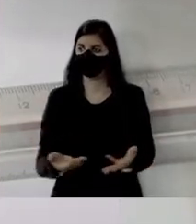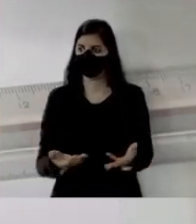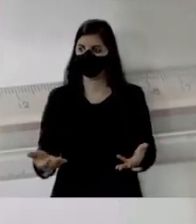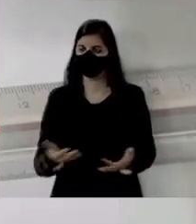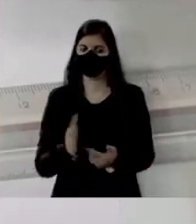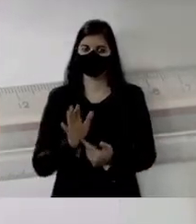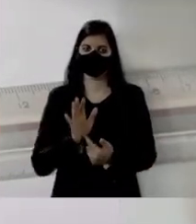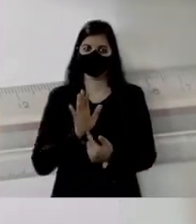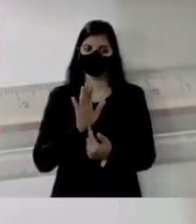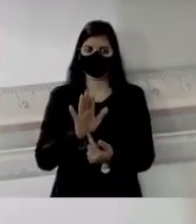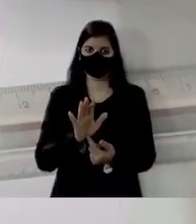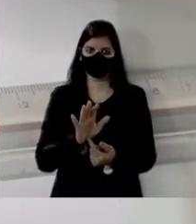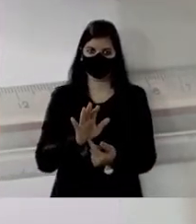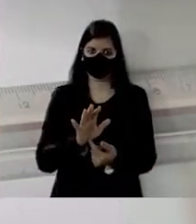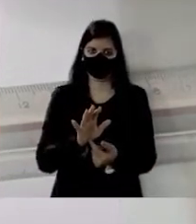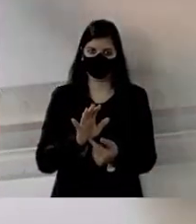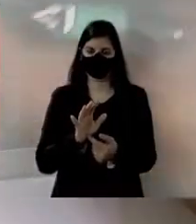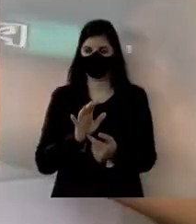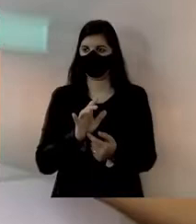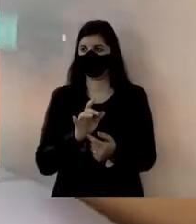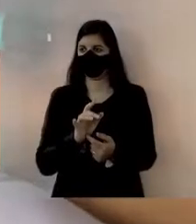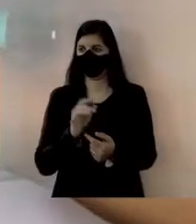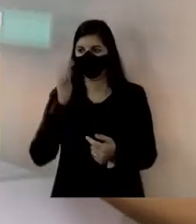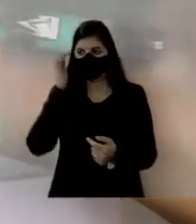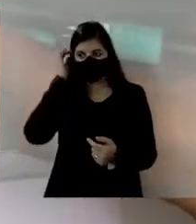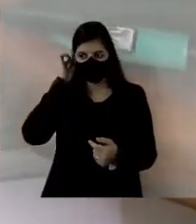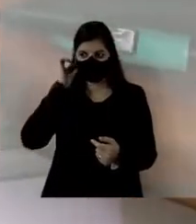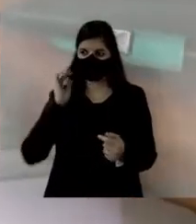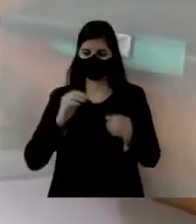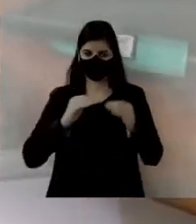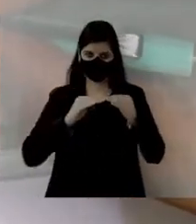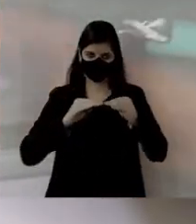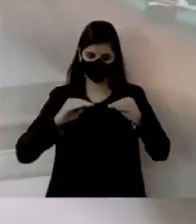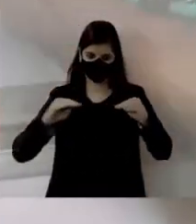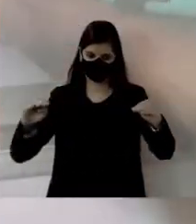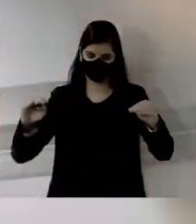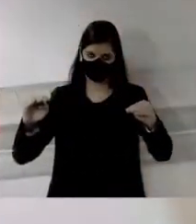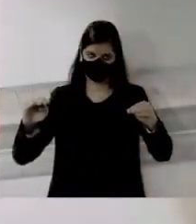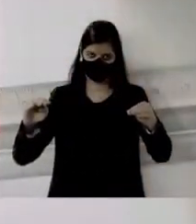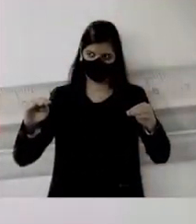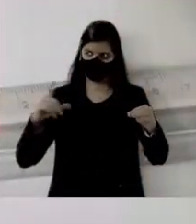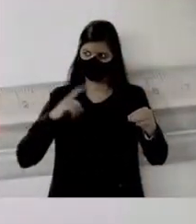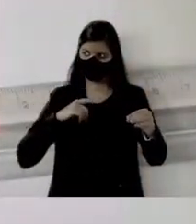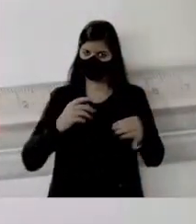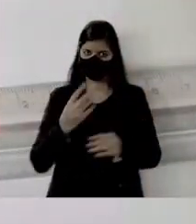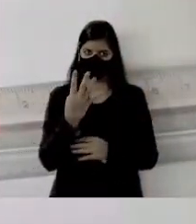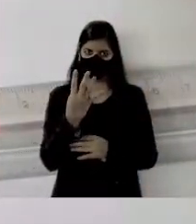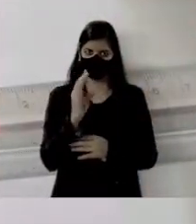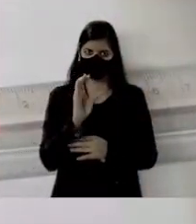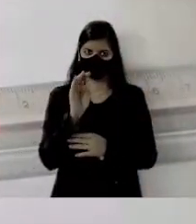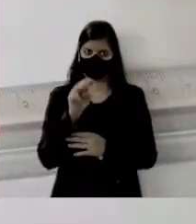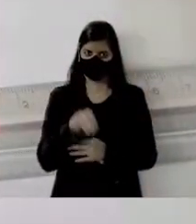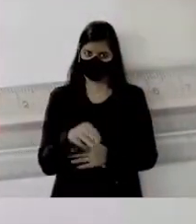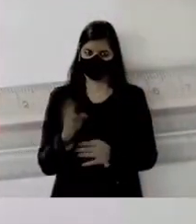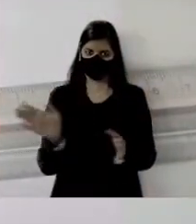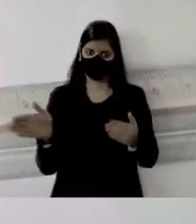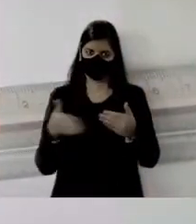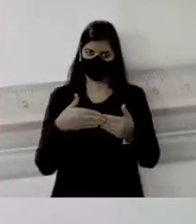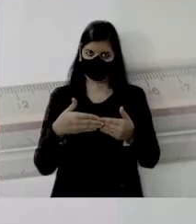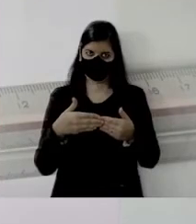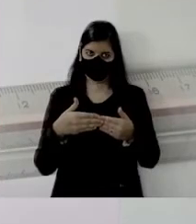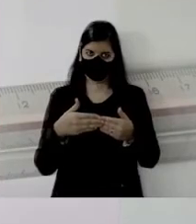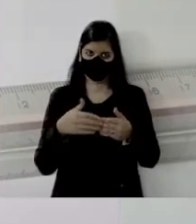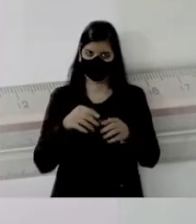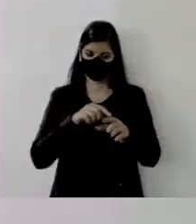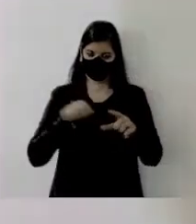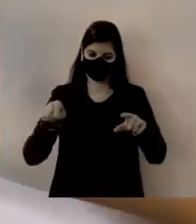projetar duas arestas aqui ortogonais em relação a essa primeira, com 4 centímetros para poder fechar o